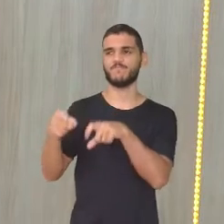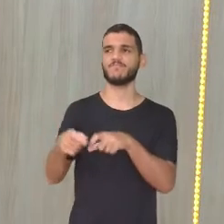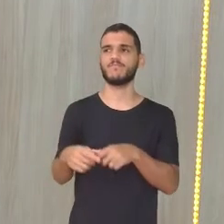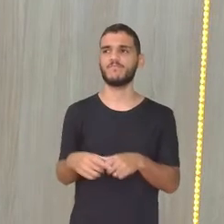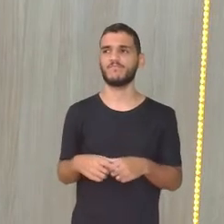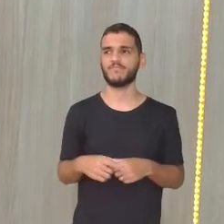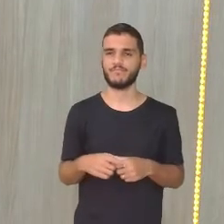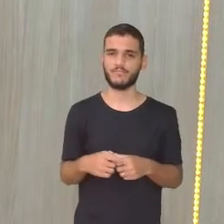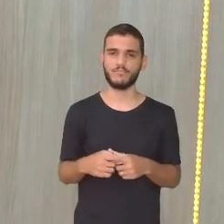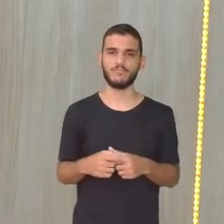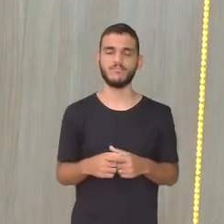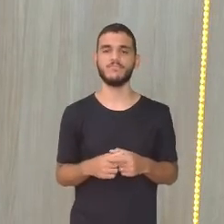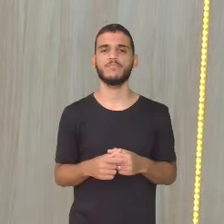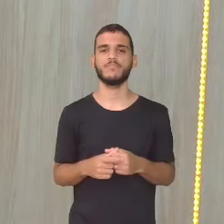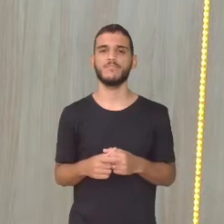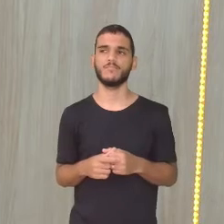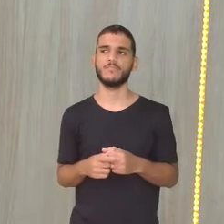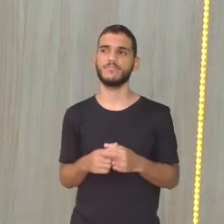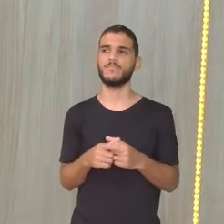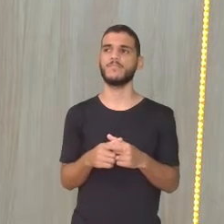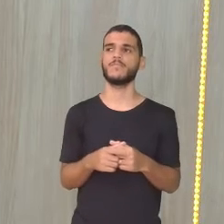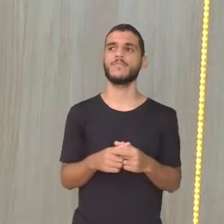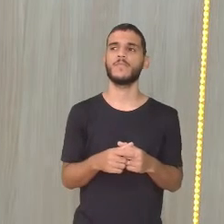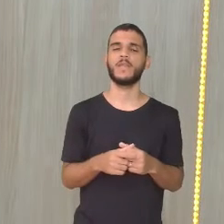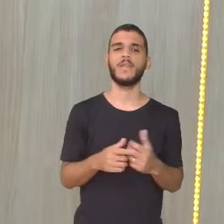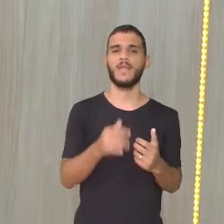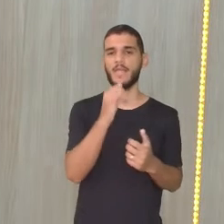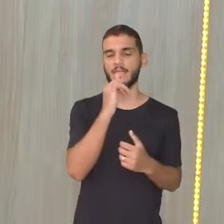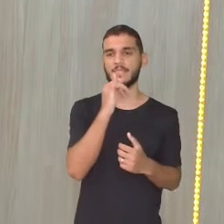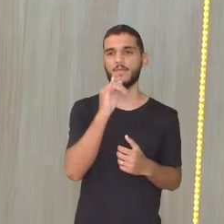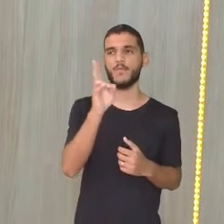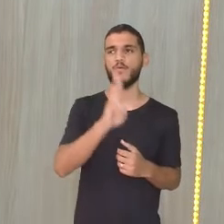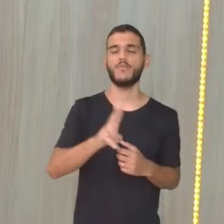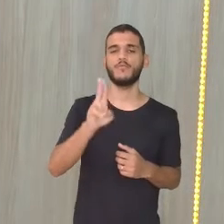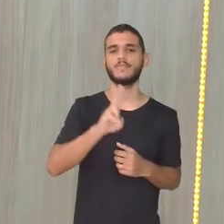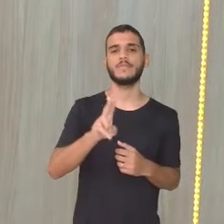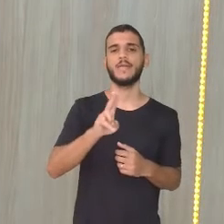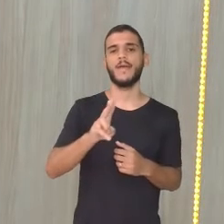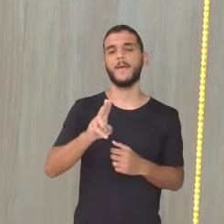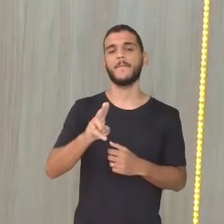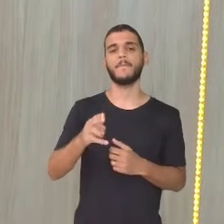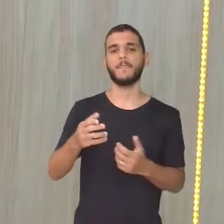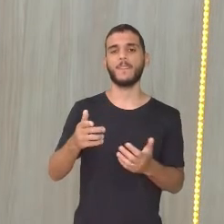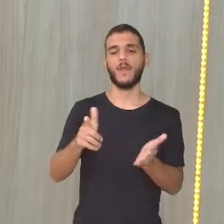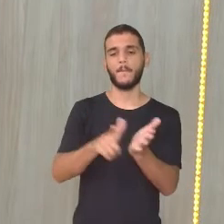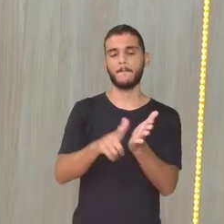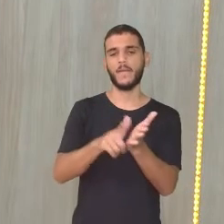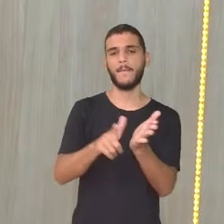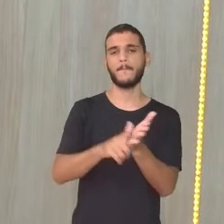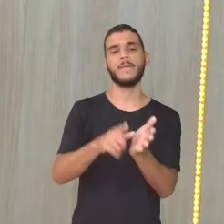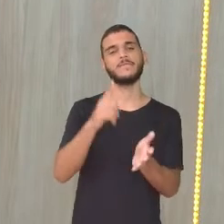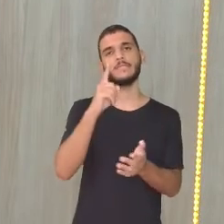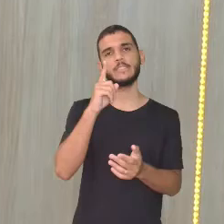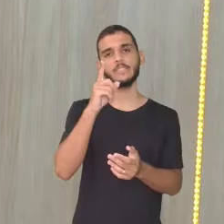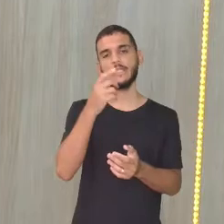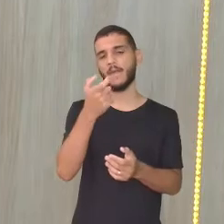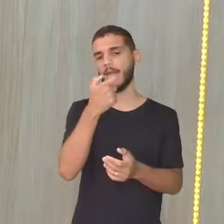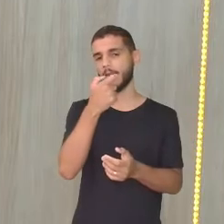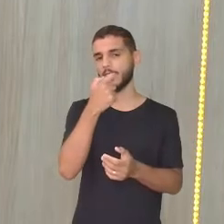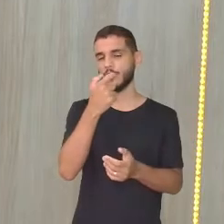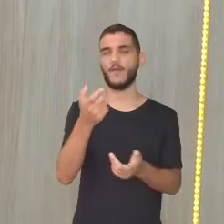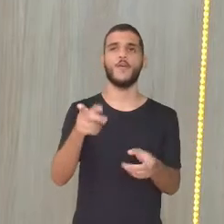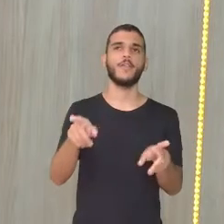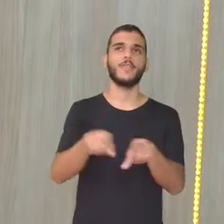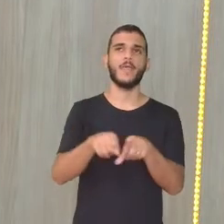Você pega a embalagem de um biscoito, pega a embalagem de um salgadinho, você vai estar